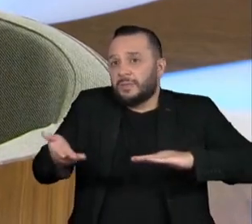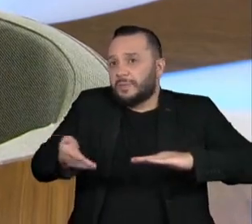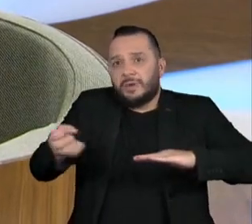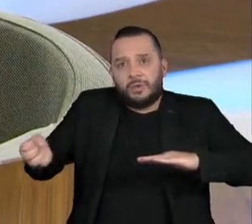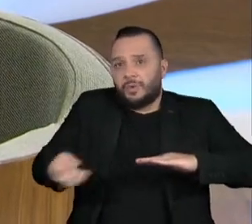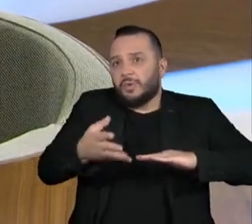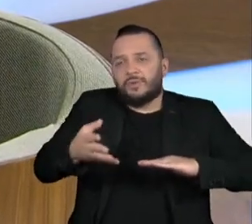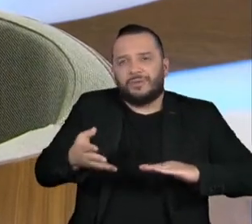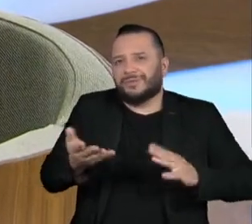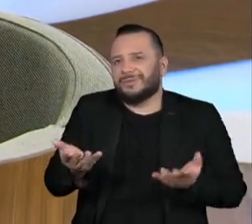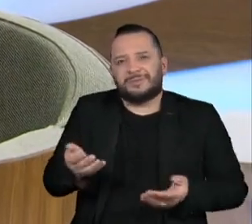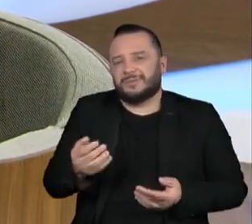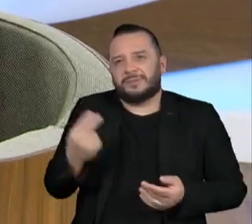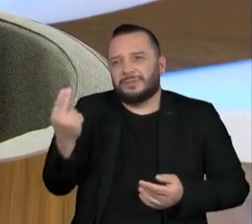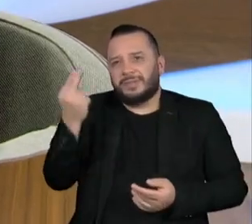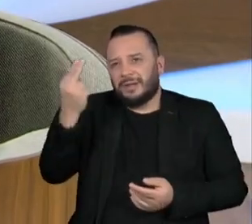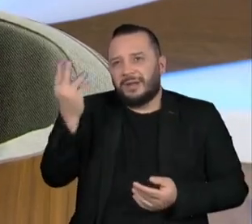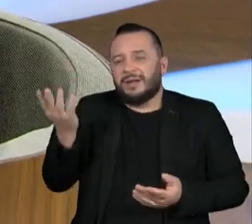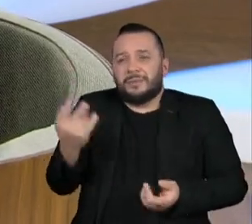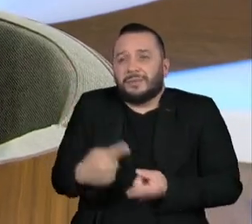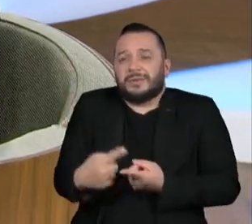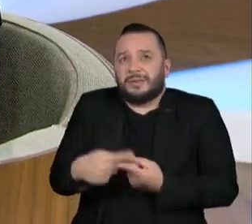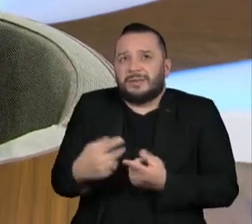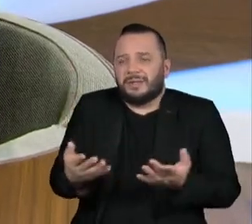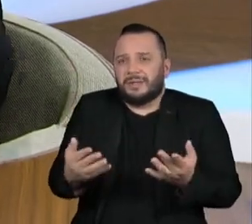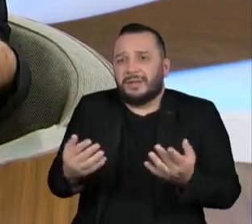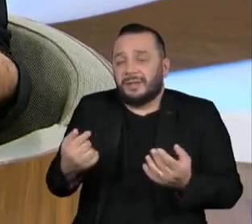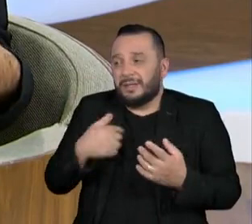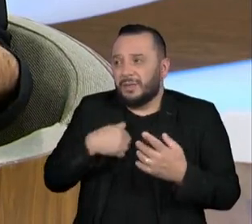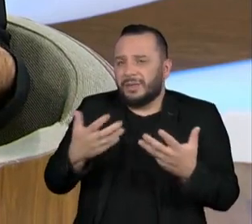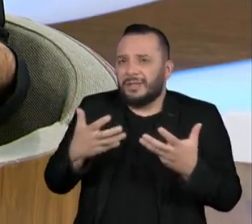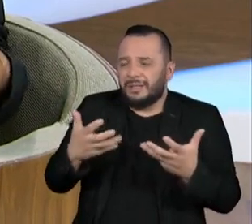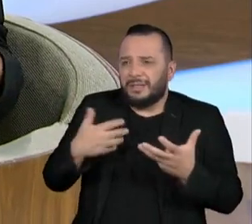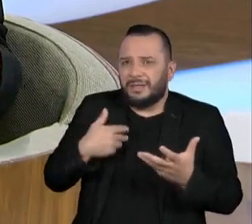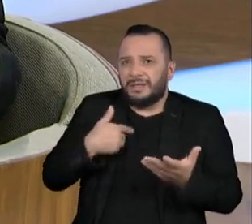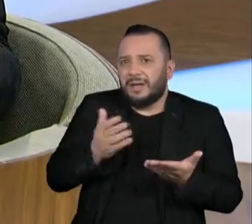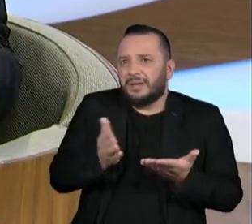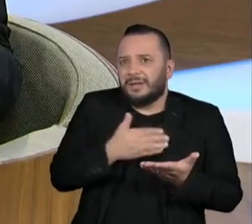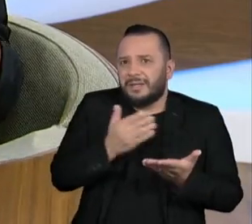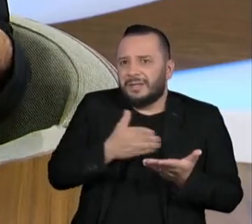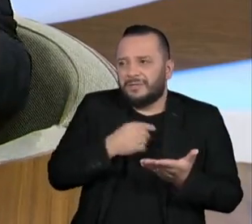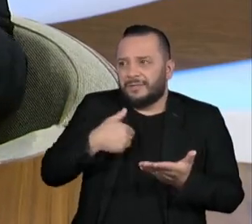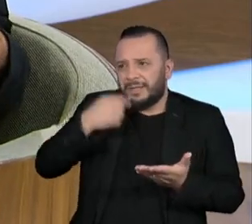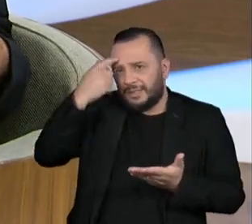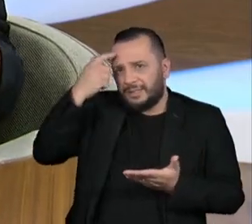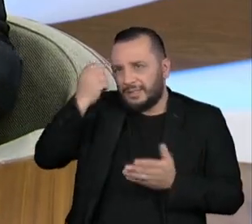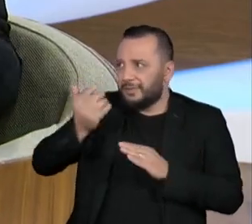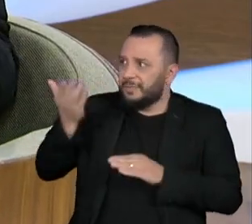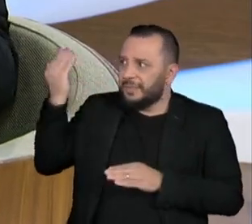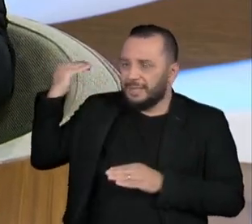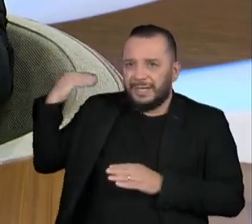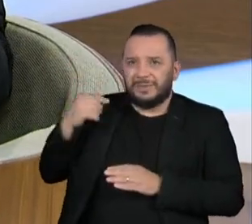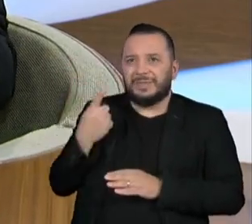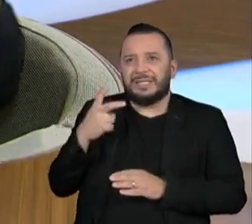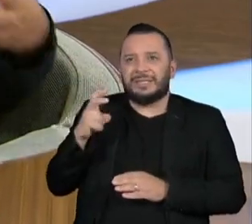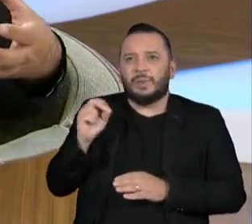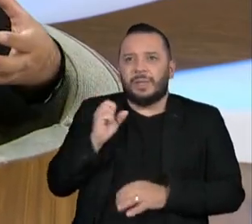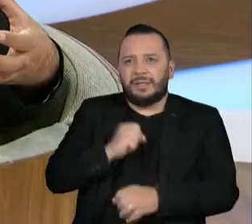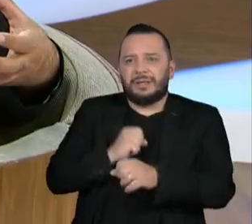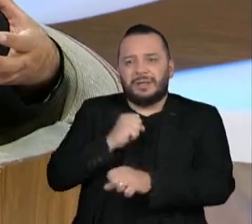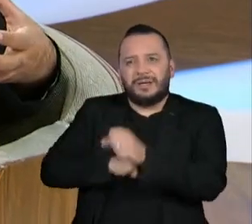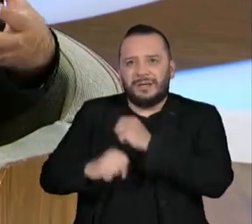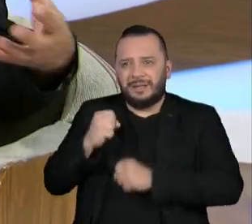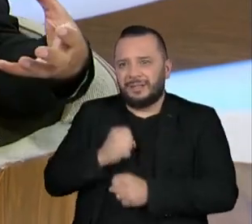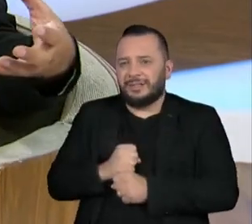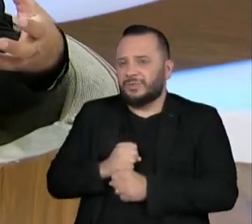linguajar brasileiro, o brasileiro contemporâneo. Ao mesmo tempo eu queria fazer o livro passado há 150, 200 anos. Eu não sei